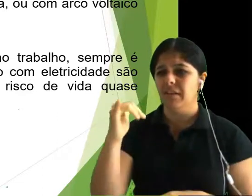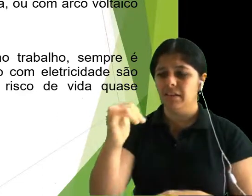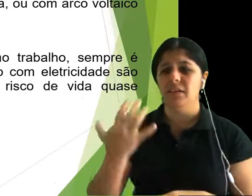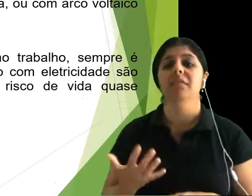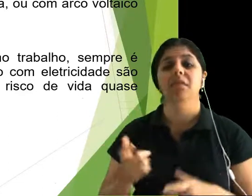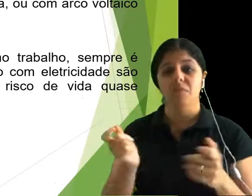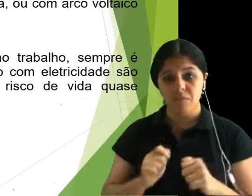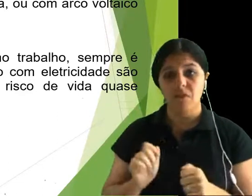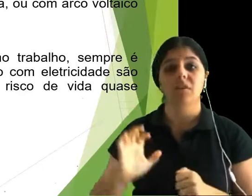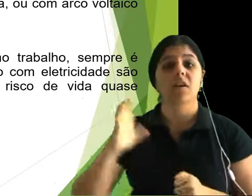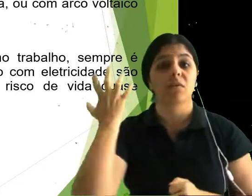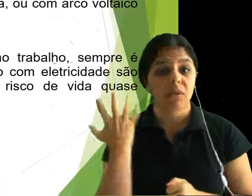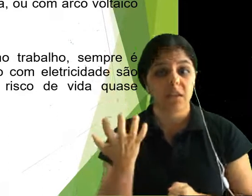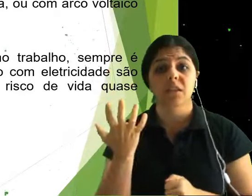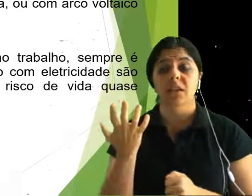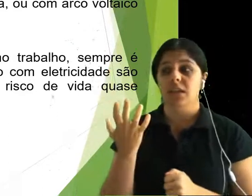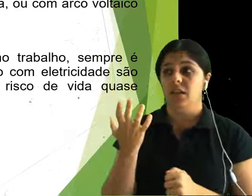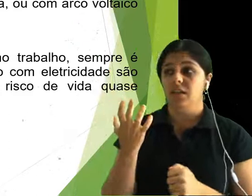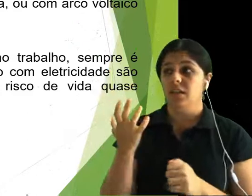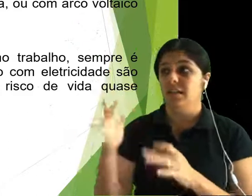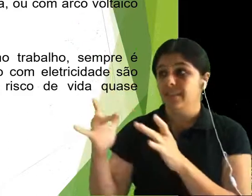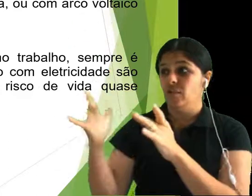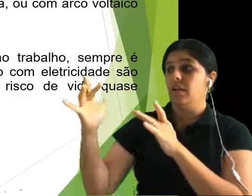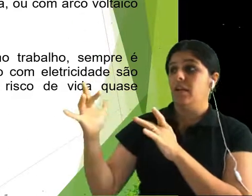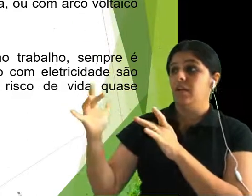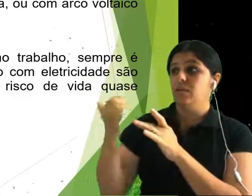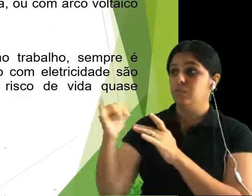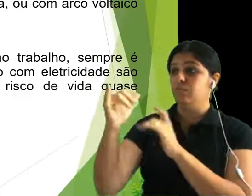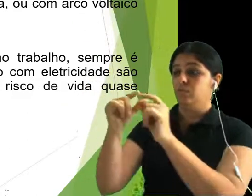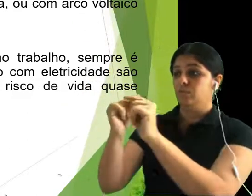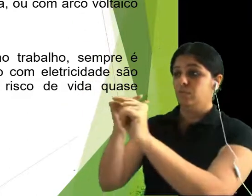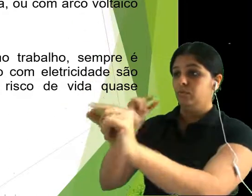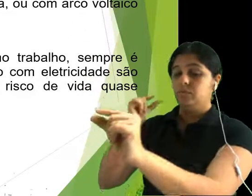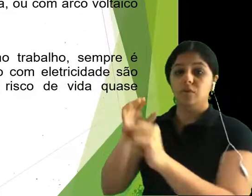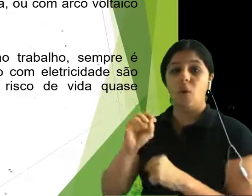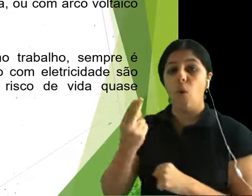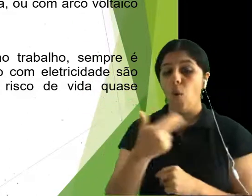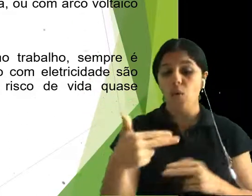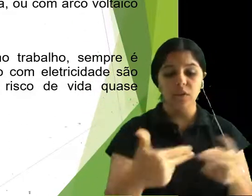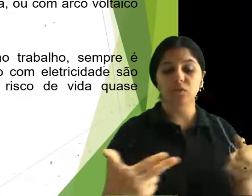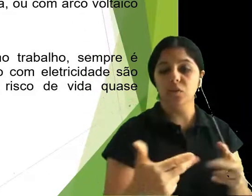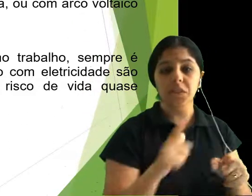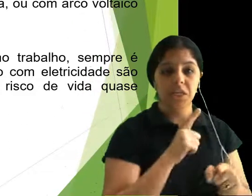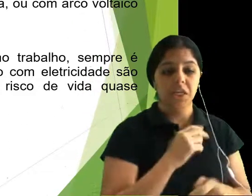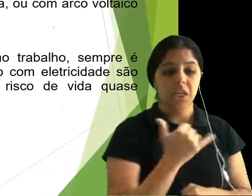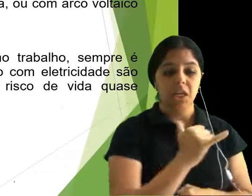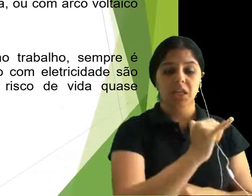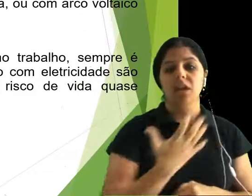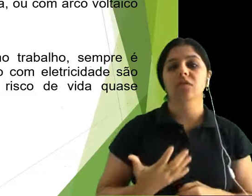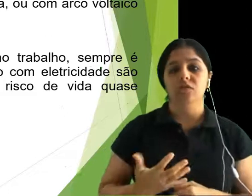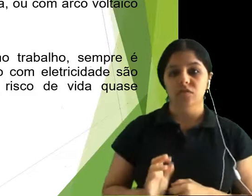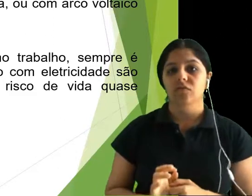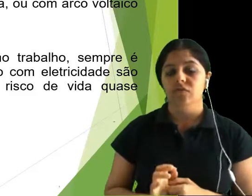podem ser provocadas por contato direto com os fios ou outros pontos carregados de energia, ou um